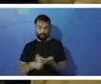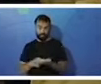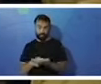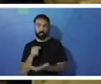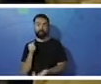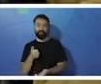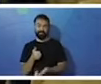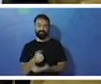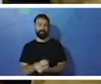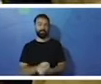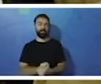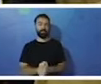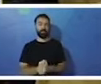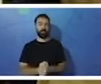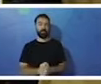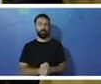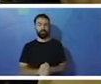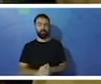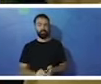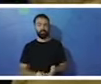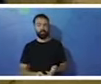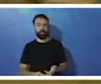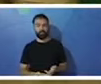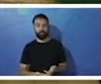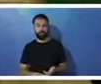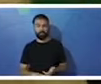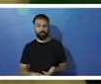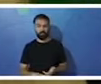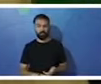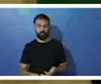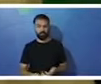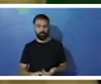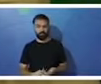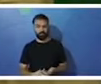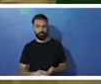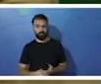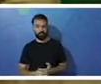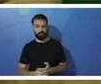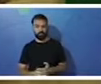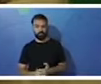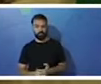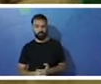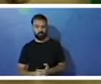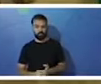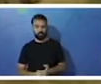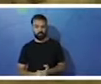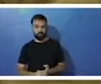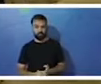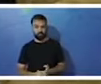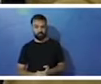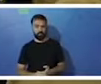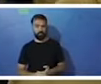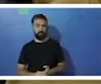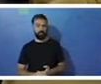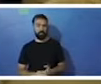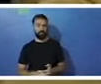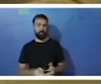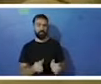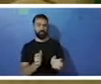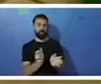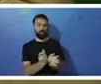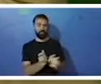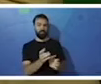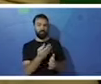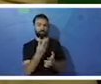ano? Então, tudo bem, vamos lá. Quantos grupos de 4 cabem em 38? Eu